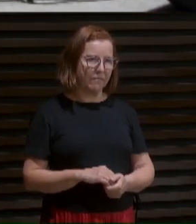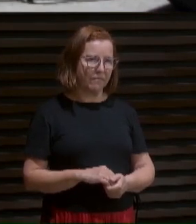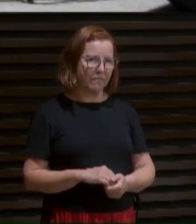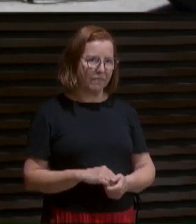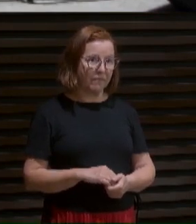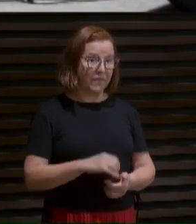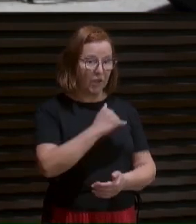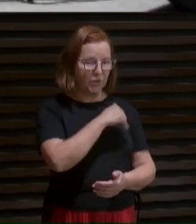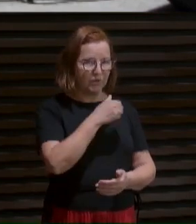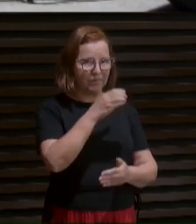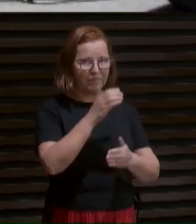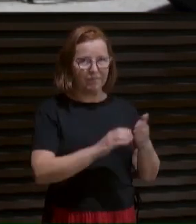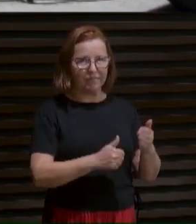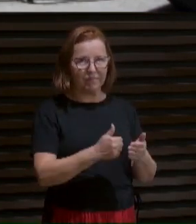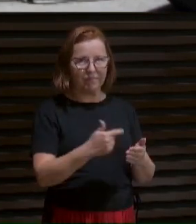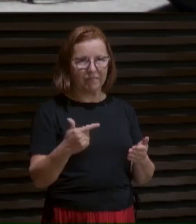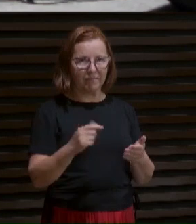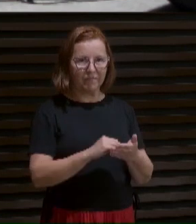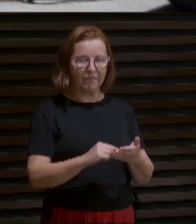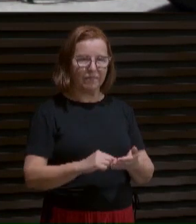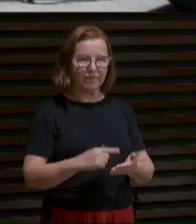João 12, 27